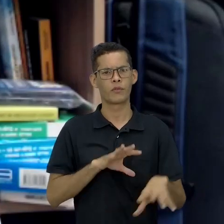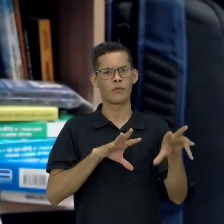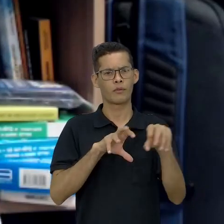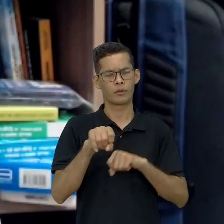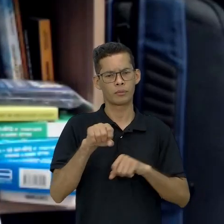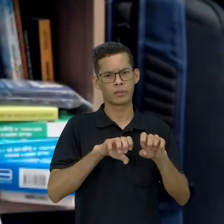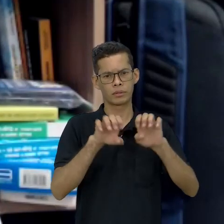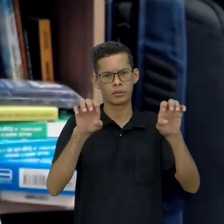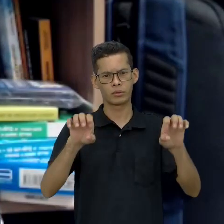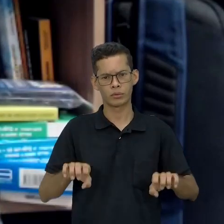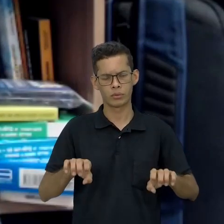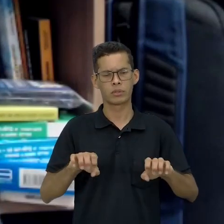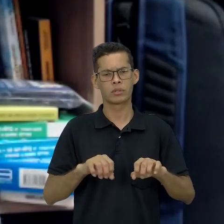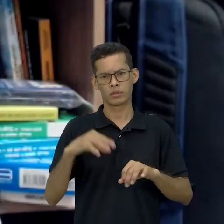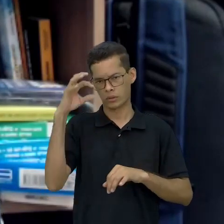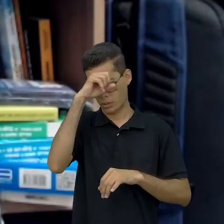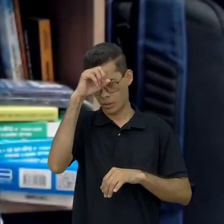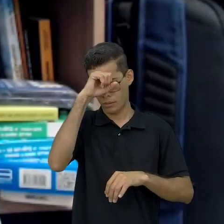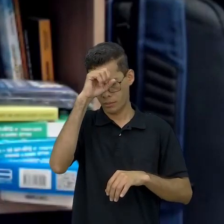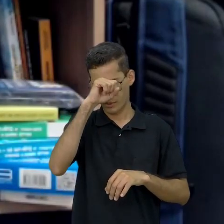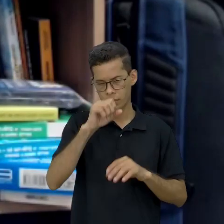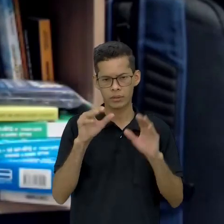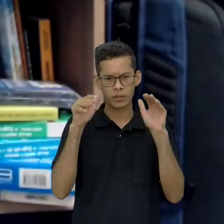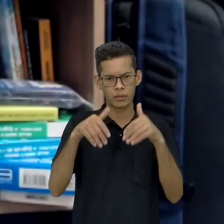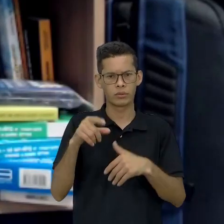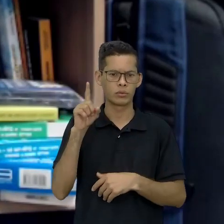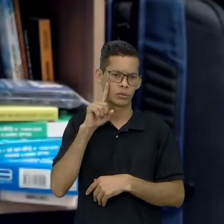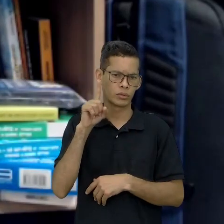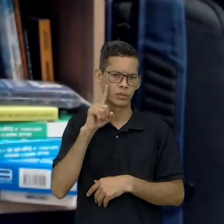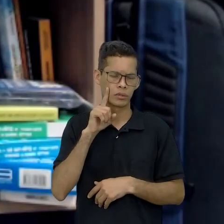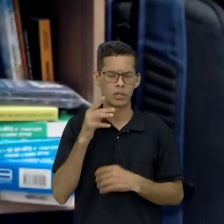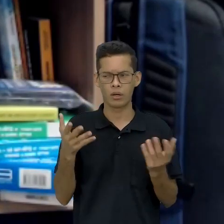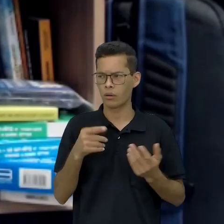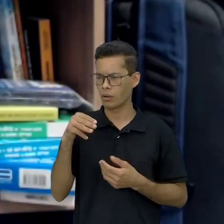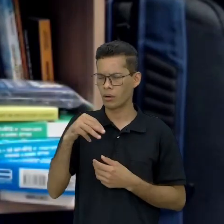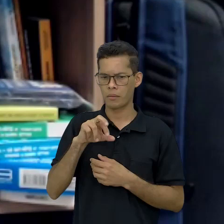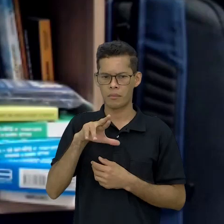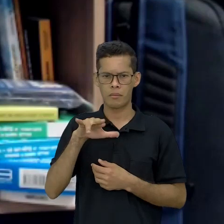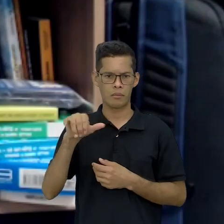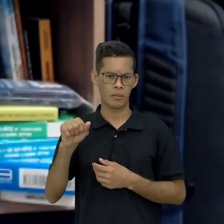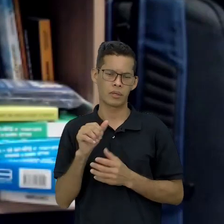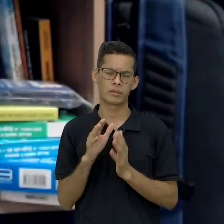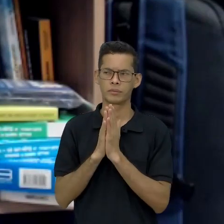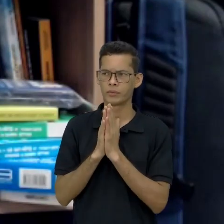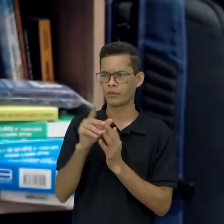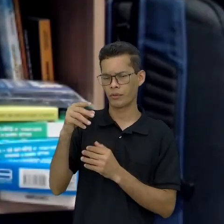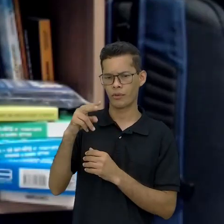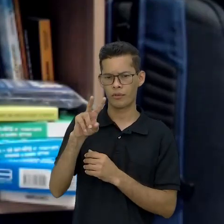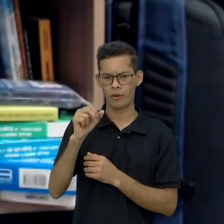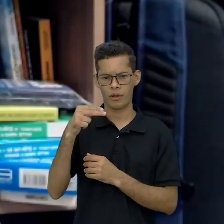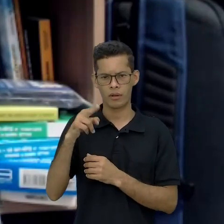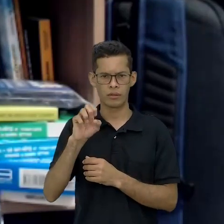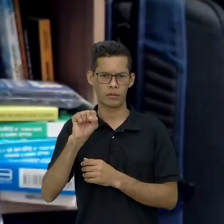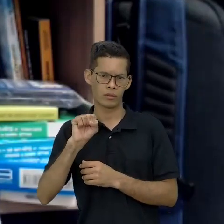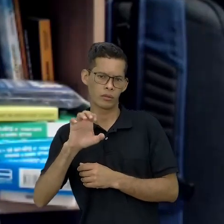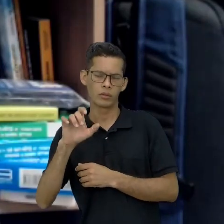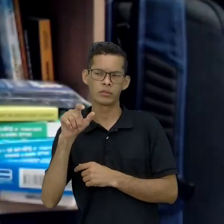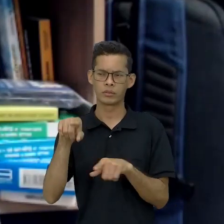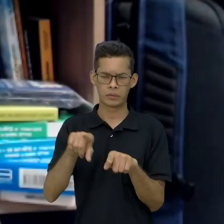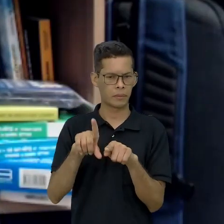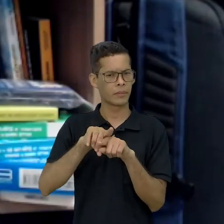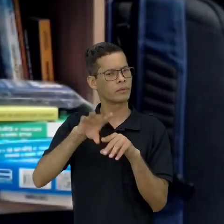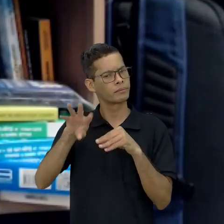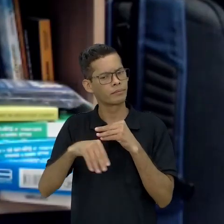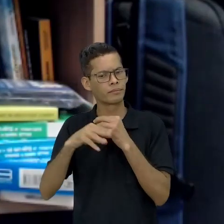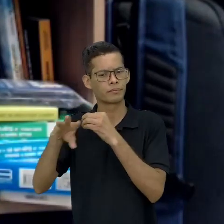estruturação, né, da aprendizagem no nosso dia a dia. Vou pedir para que a Márcia e a Vanuse comente sobre